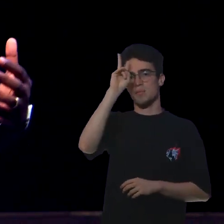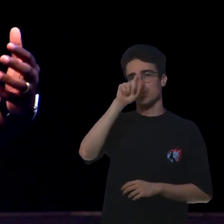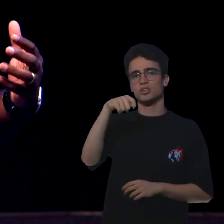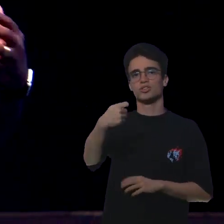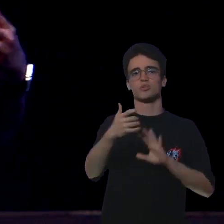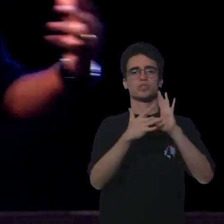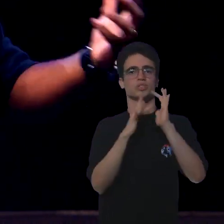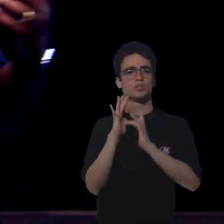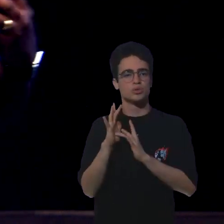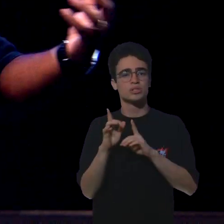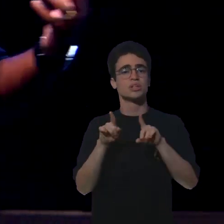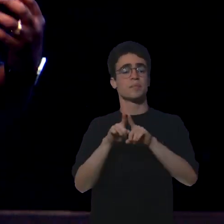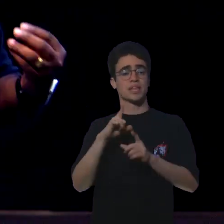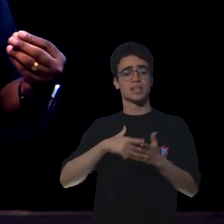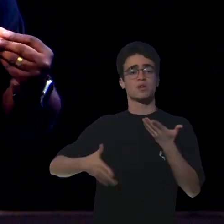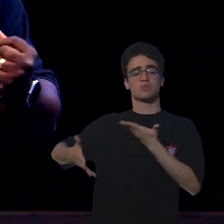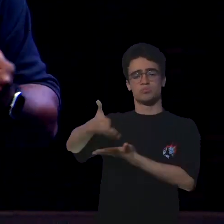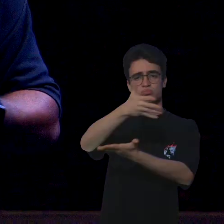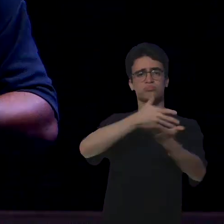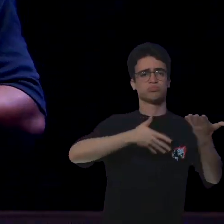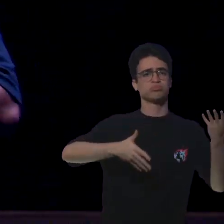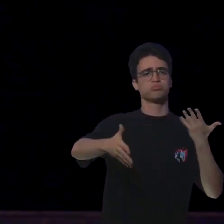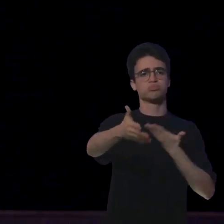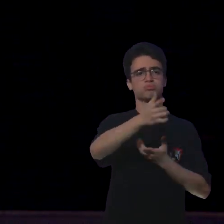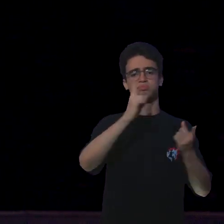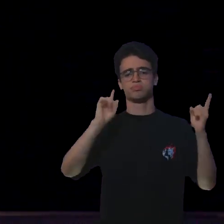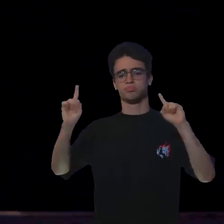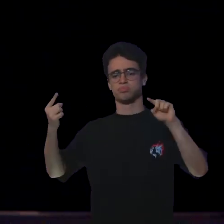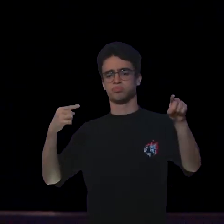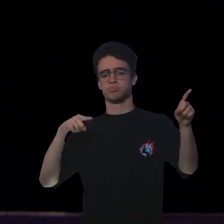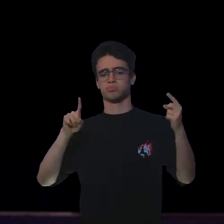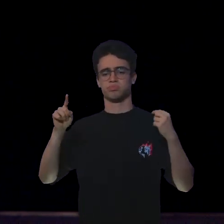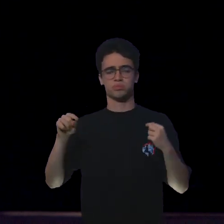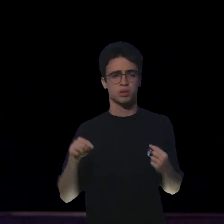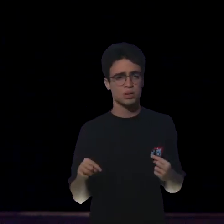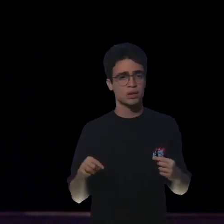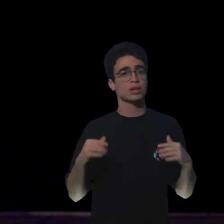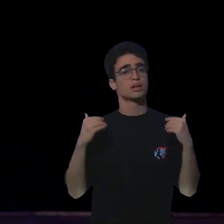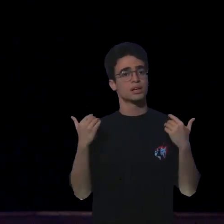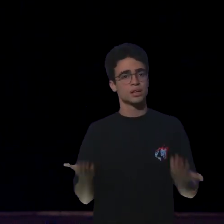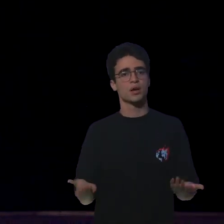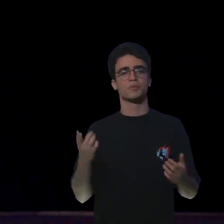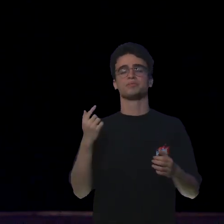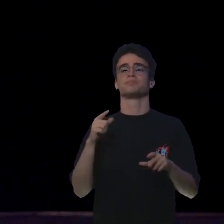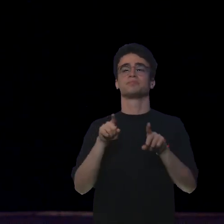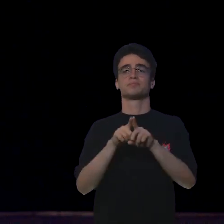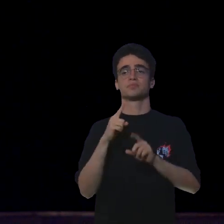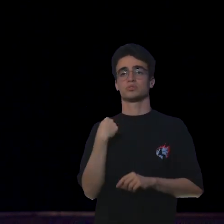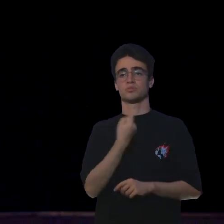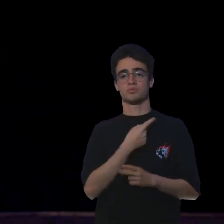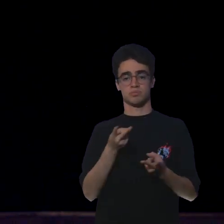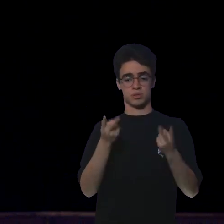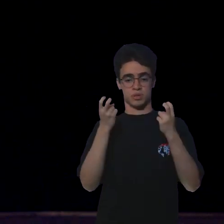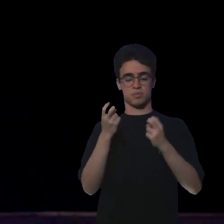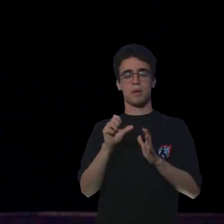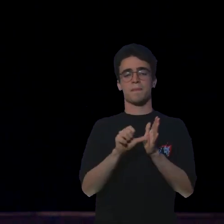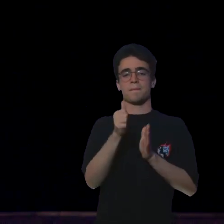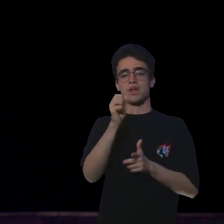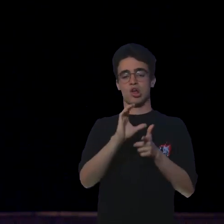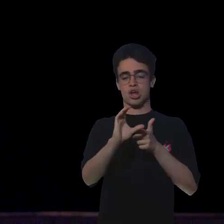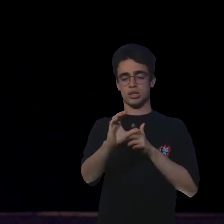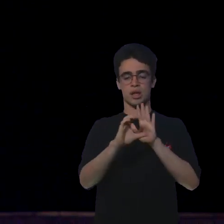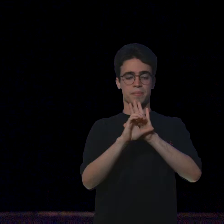vivida em comunhão de um com os outros. Quando a gente olha para 1 Coríntios 10,